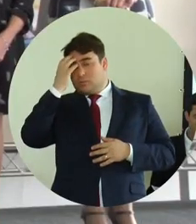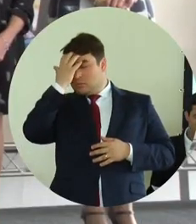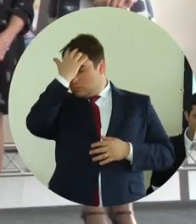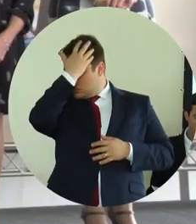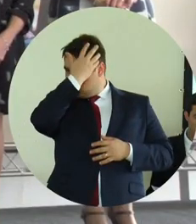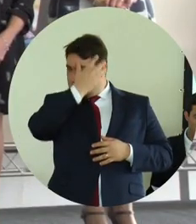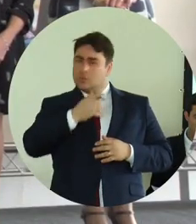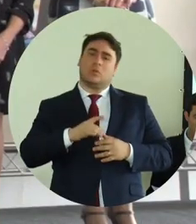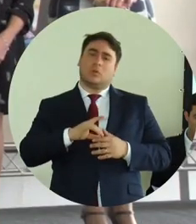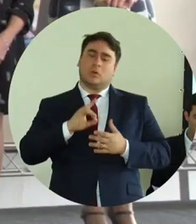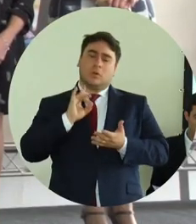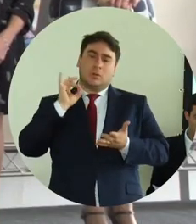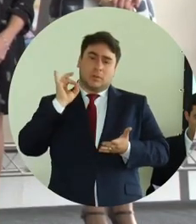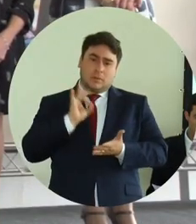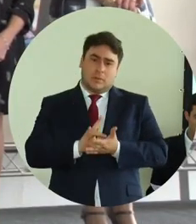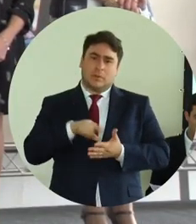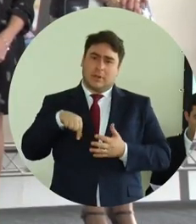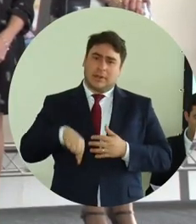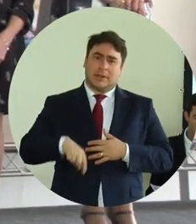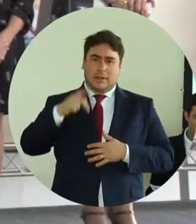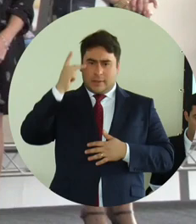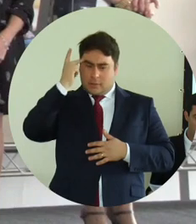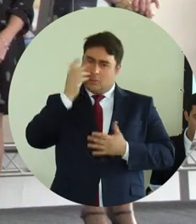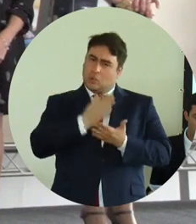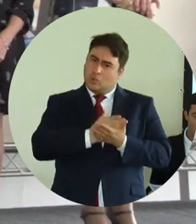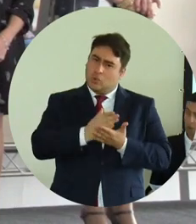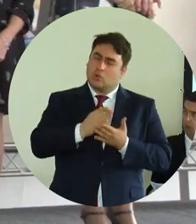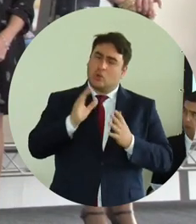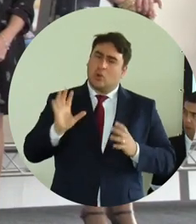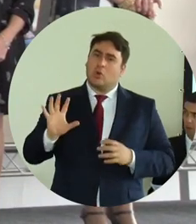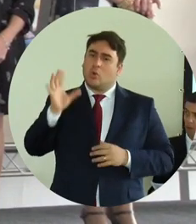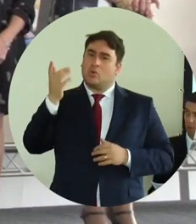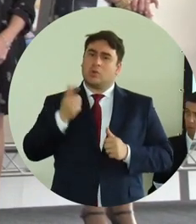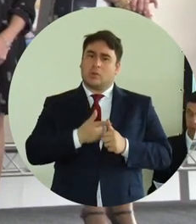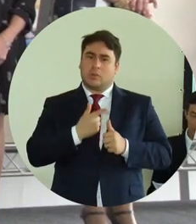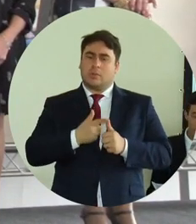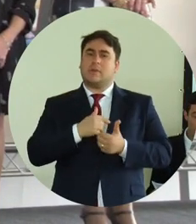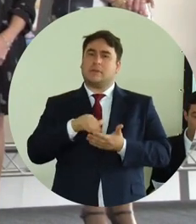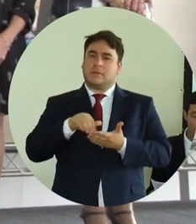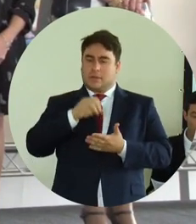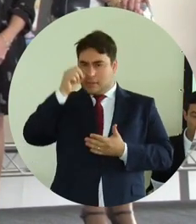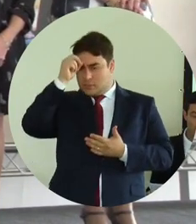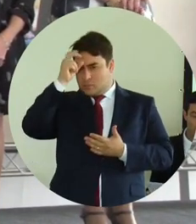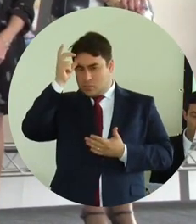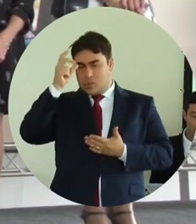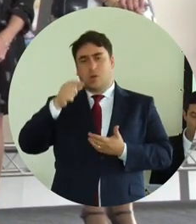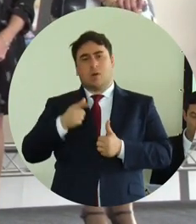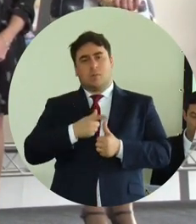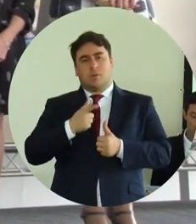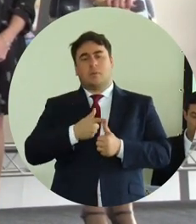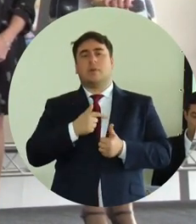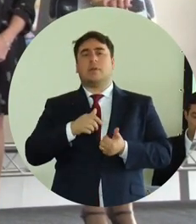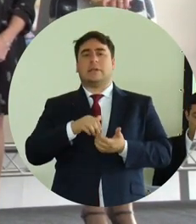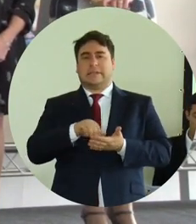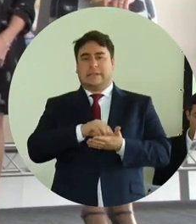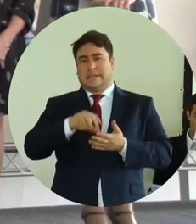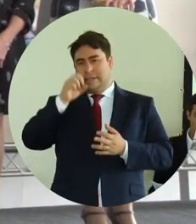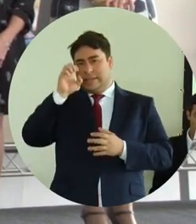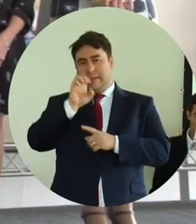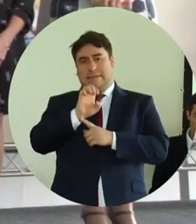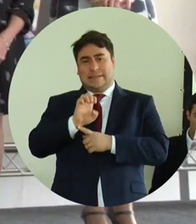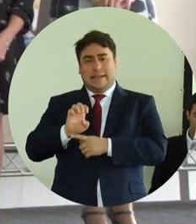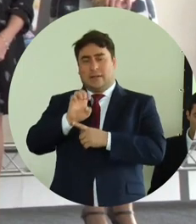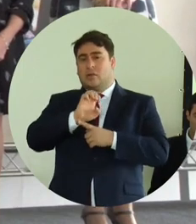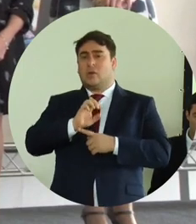De fato, foi em São Paulo que isso aconteceu, a primeira secretaria municipal, a primeira secretaria estadual, que as